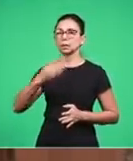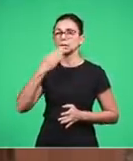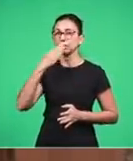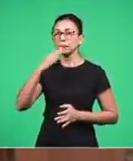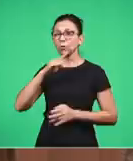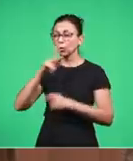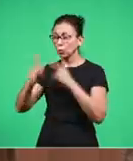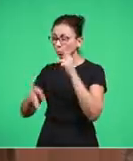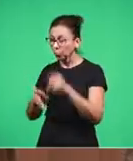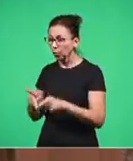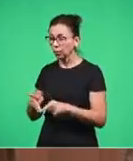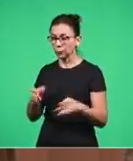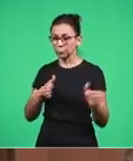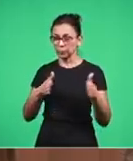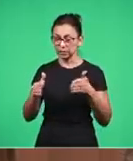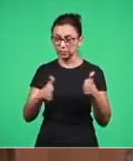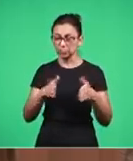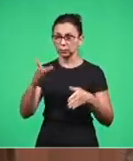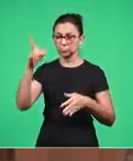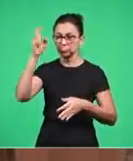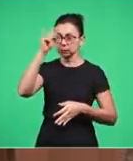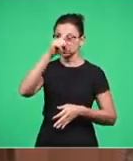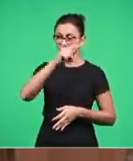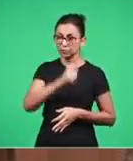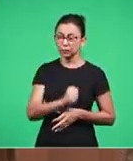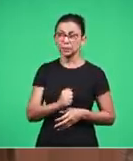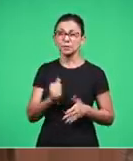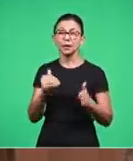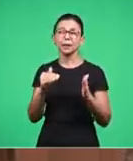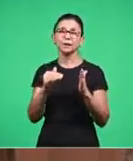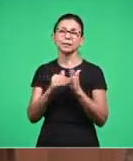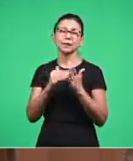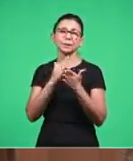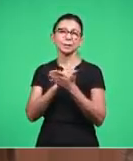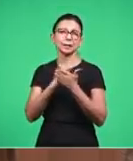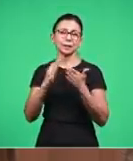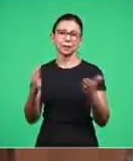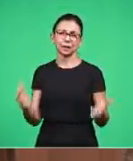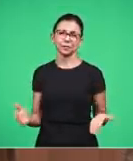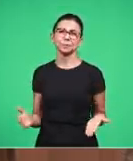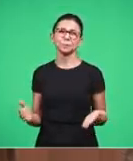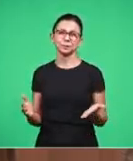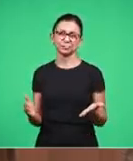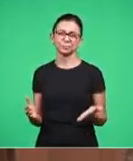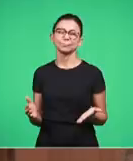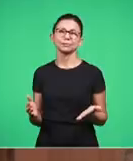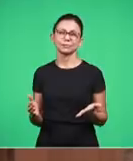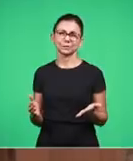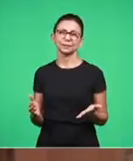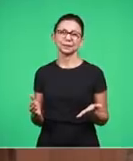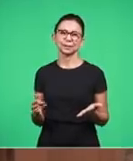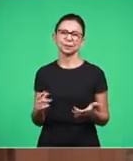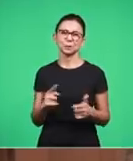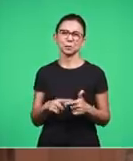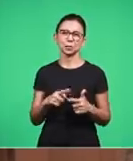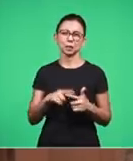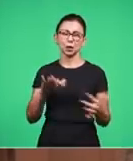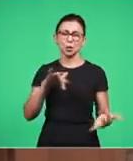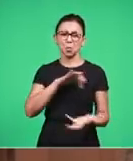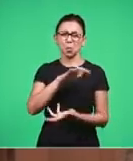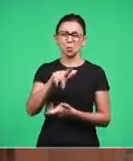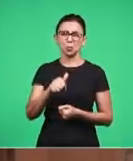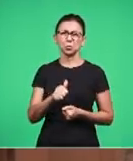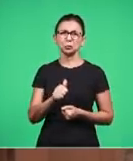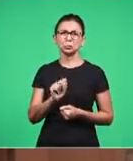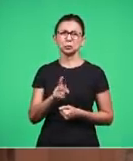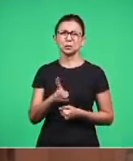para essa hora, até que passem as calamidades. O mundo sempre passou por calamidades e sempre